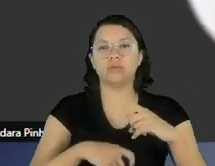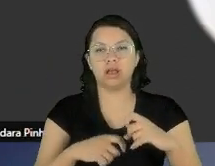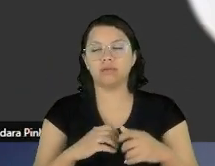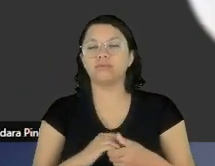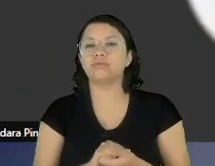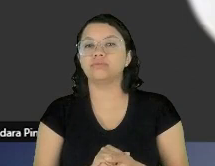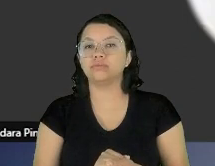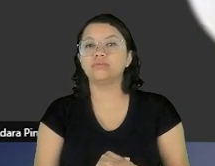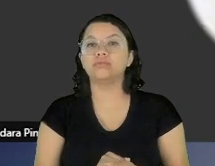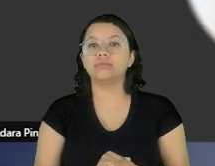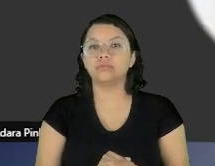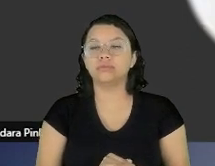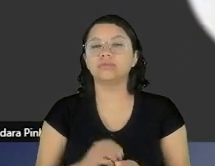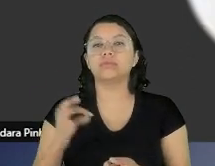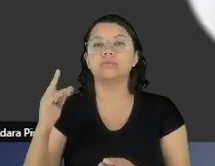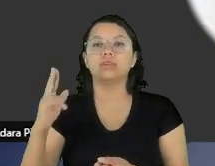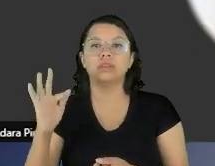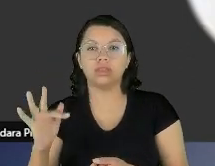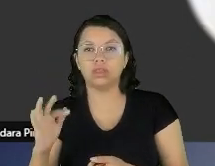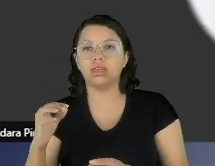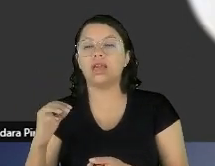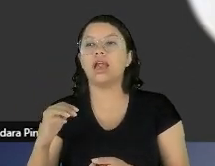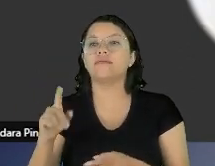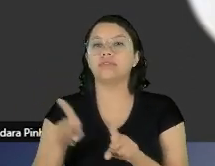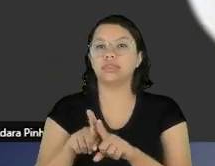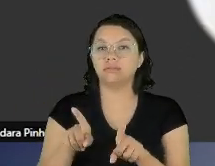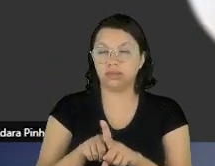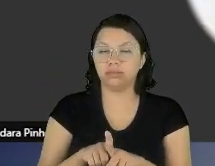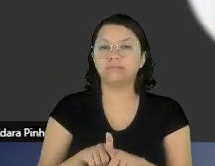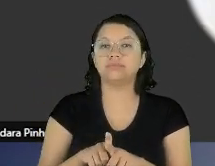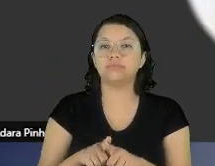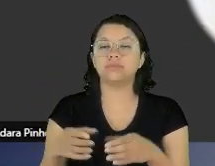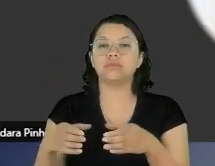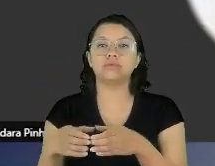por parte tanto do TRF quanto do Think Yoga.